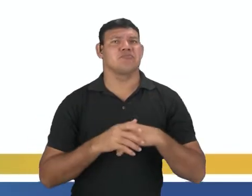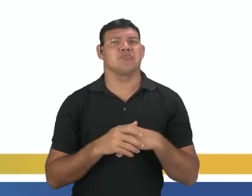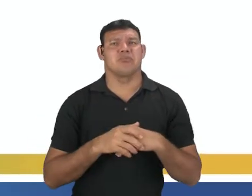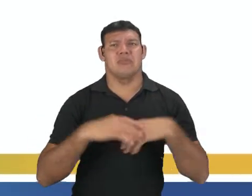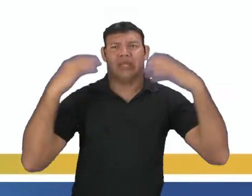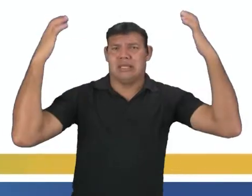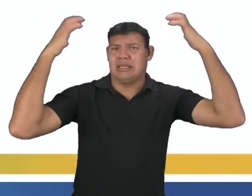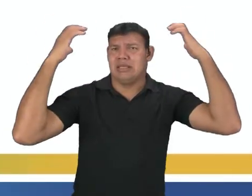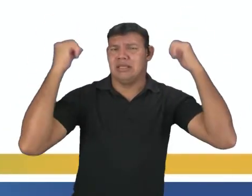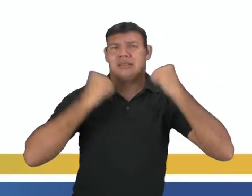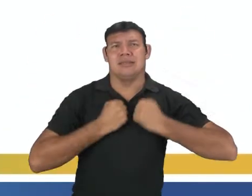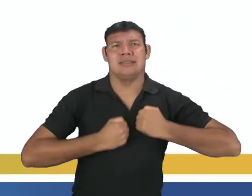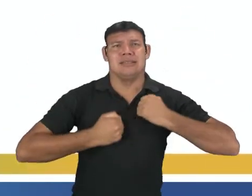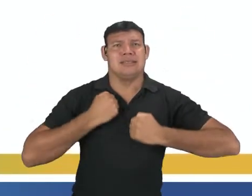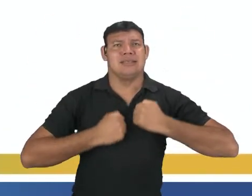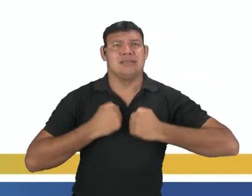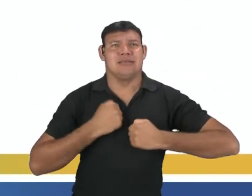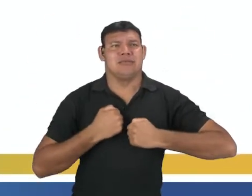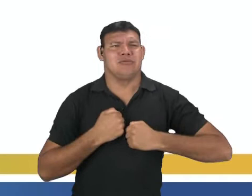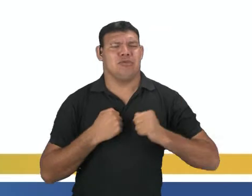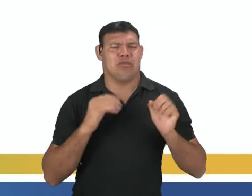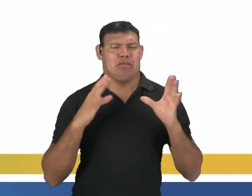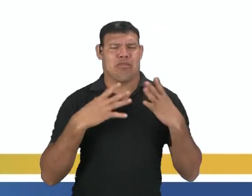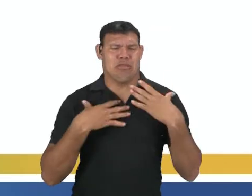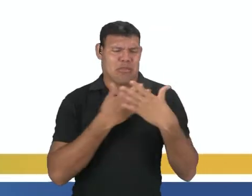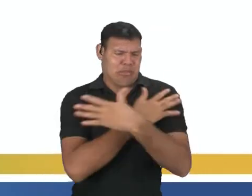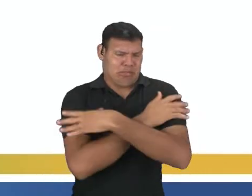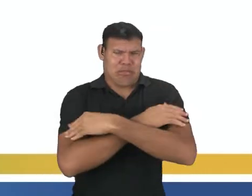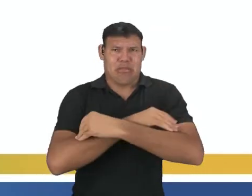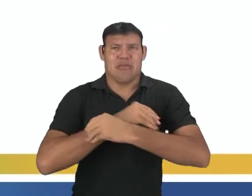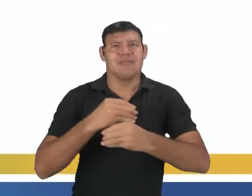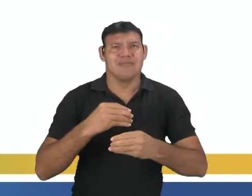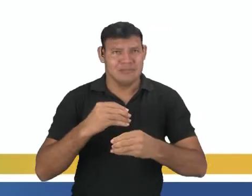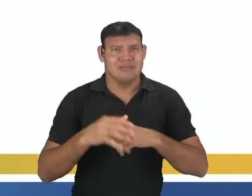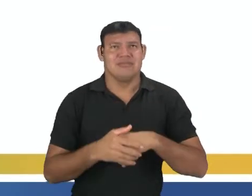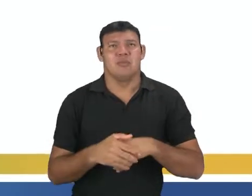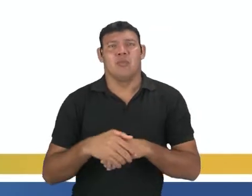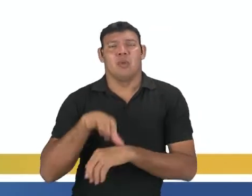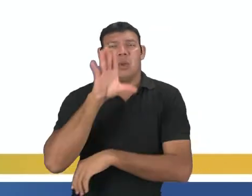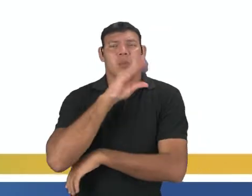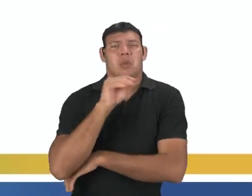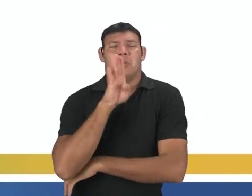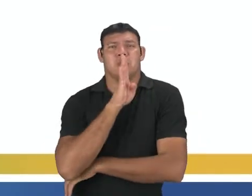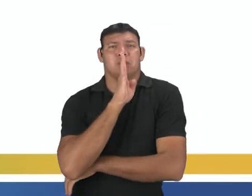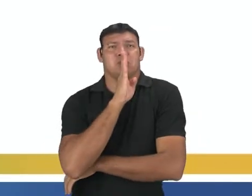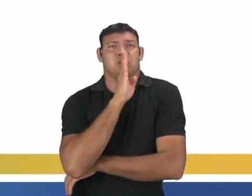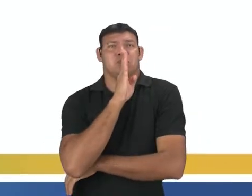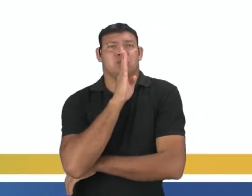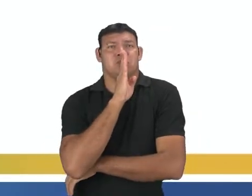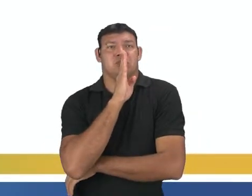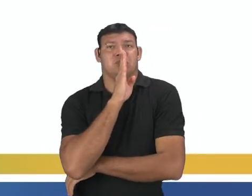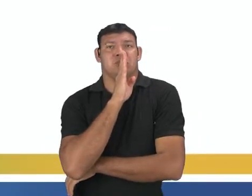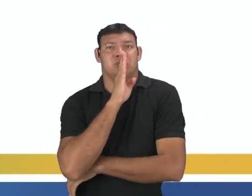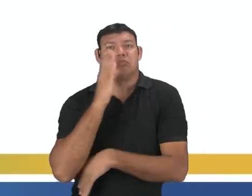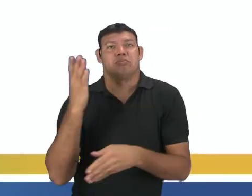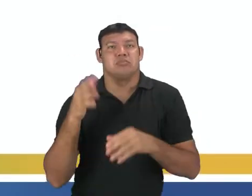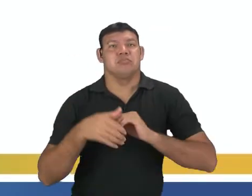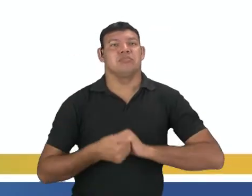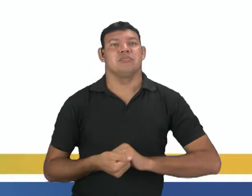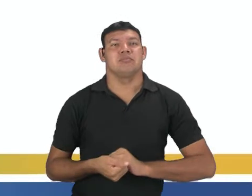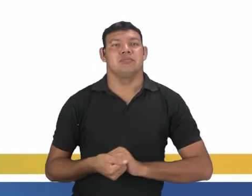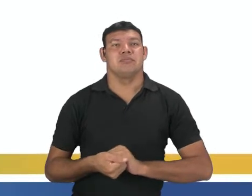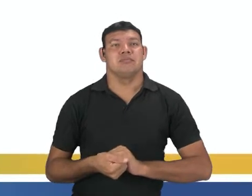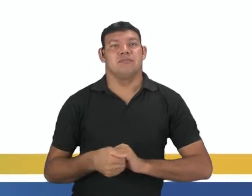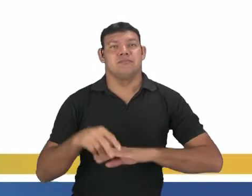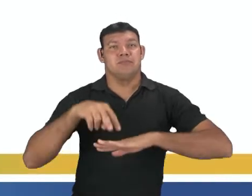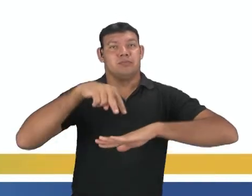tomava banho para não descolar. Não falava nada para não engasgar. Não